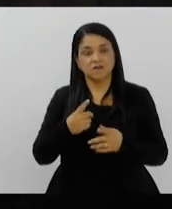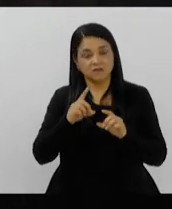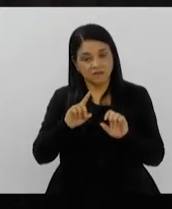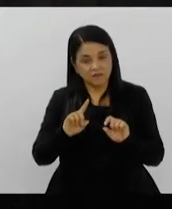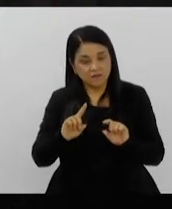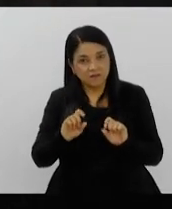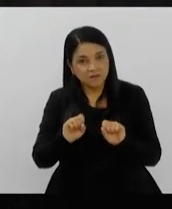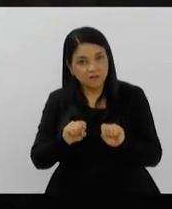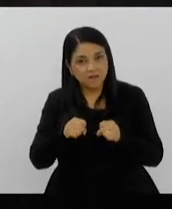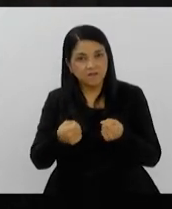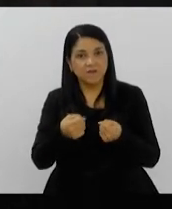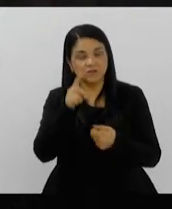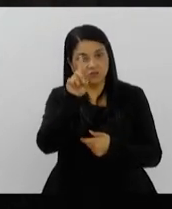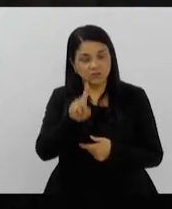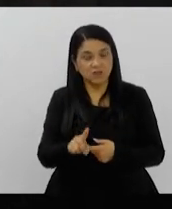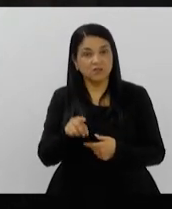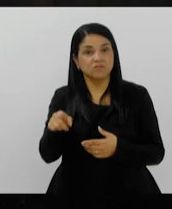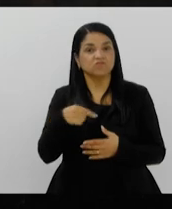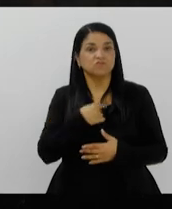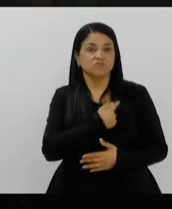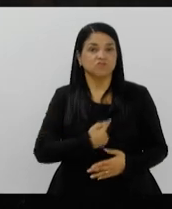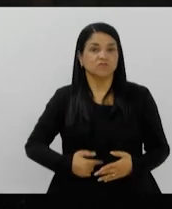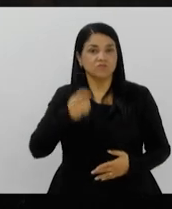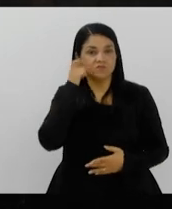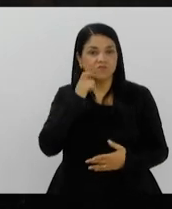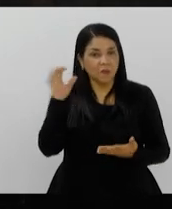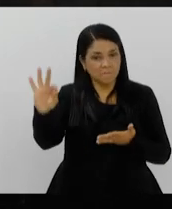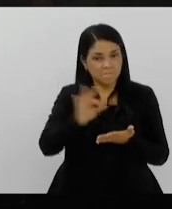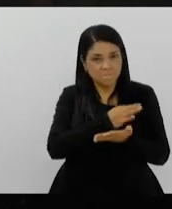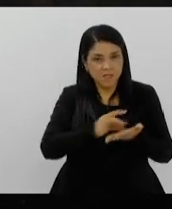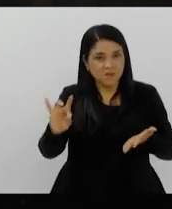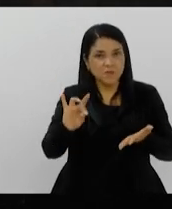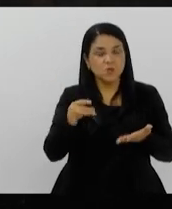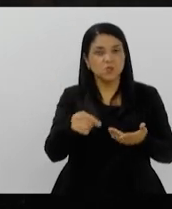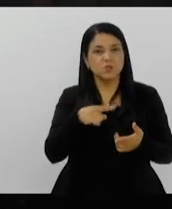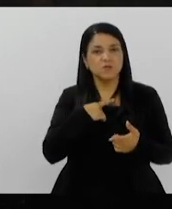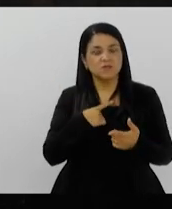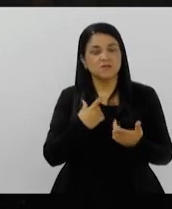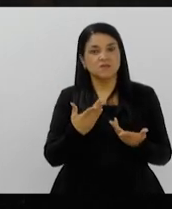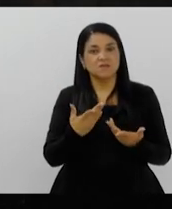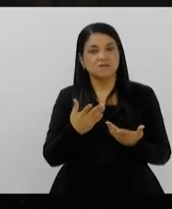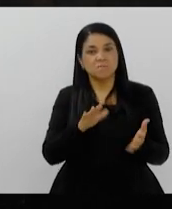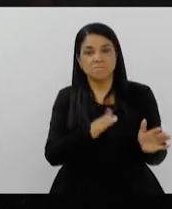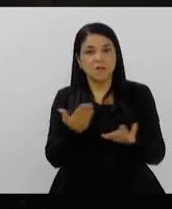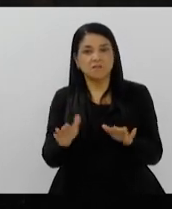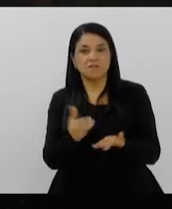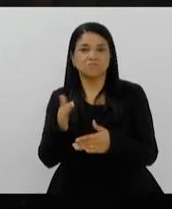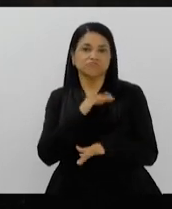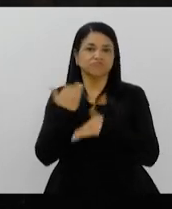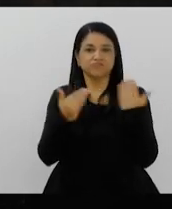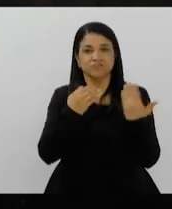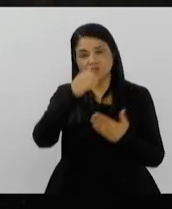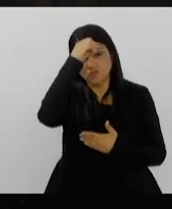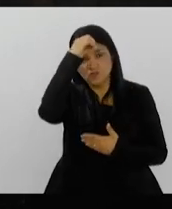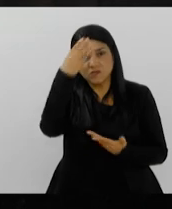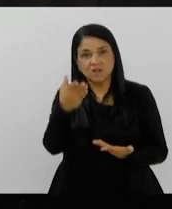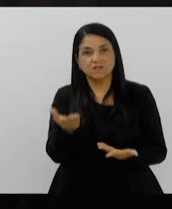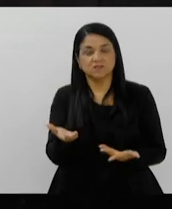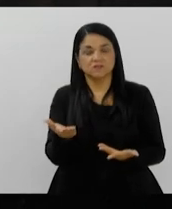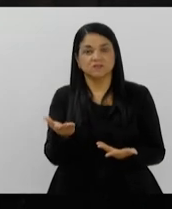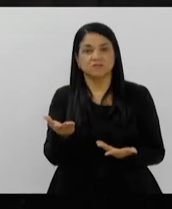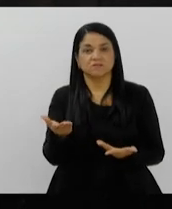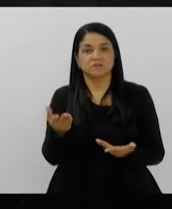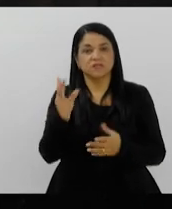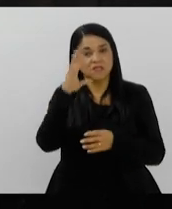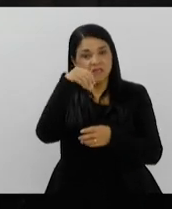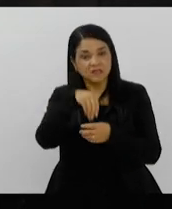Castro vê seus inimigos. É por isso que ele continua mirando errado e assassinando inocentes, porque ele vê dentro